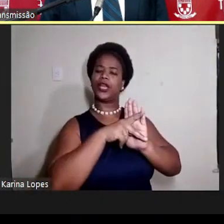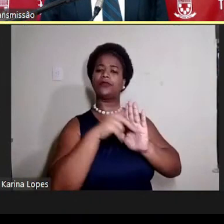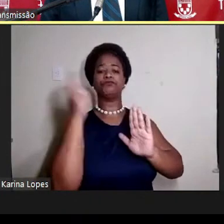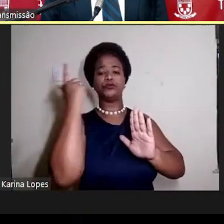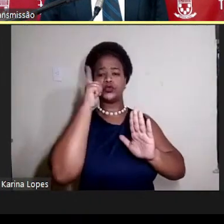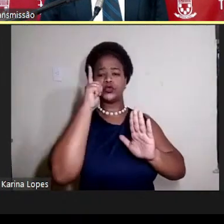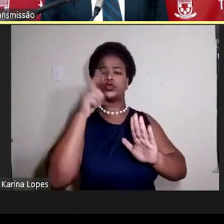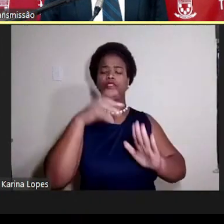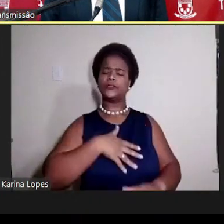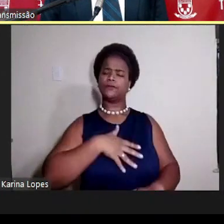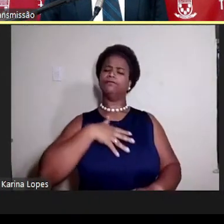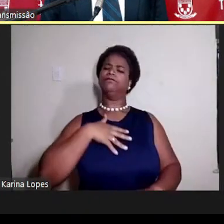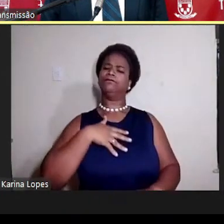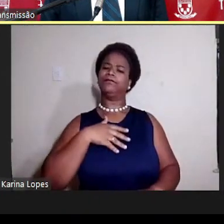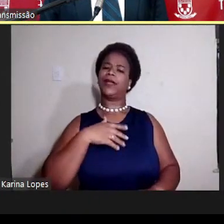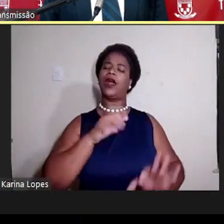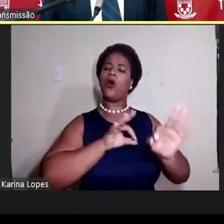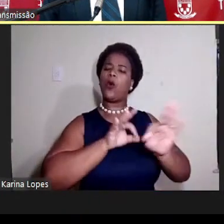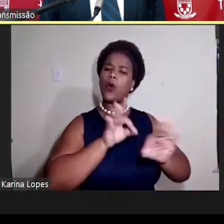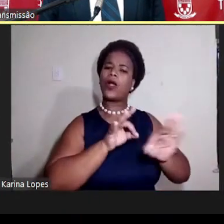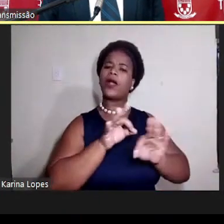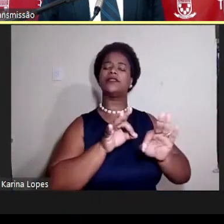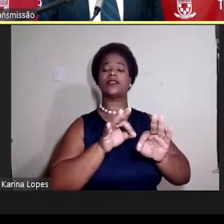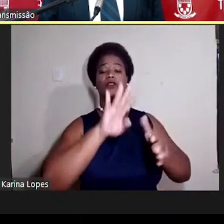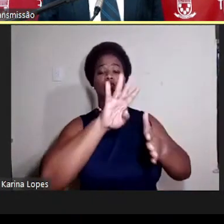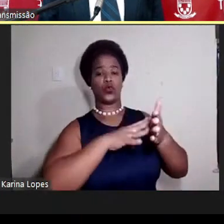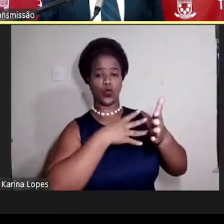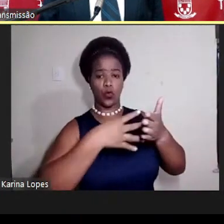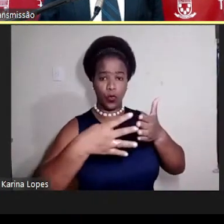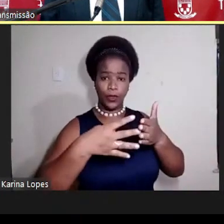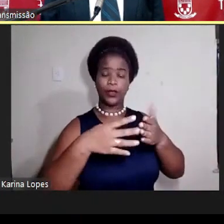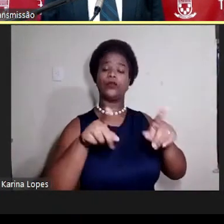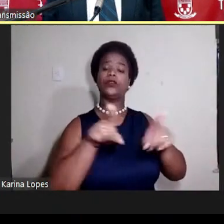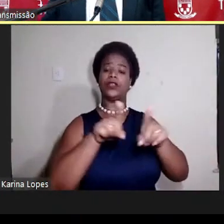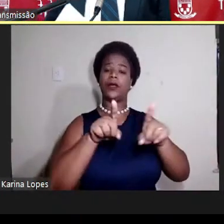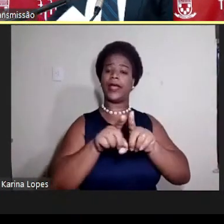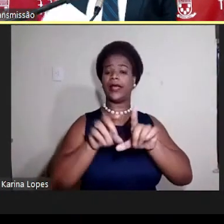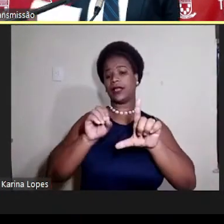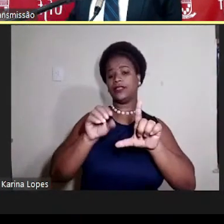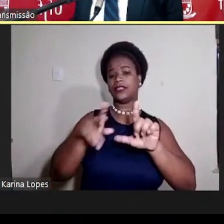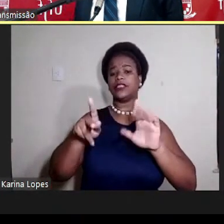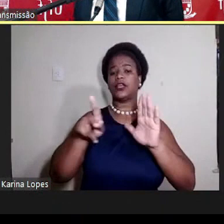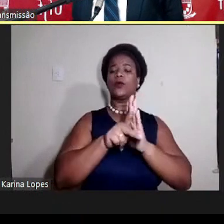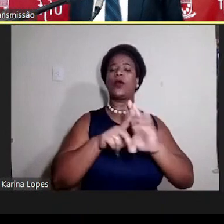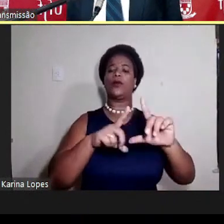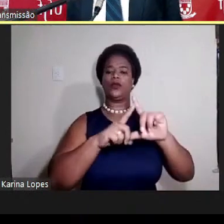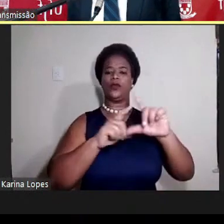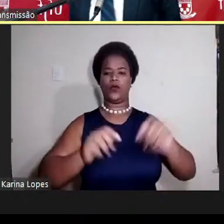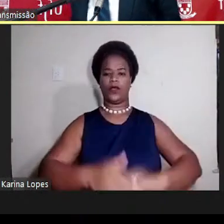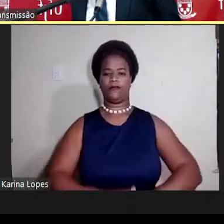para redefinições dos currículos das licenciaturas da UFJF.